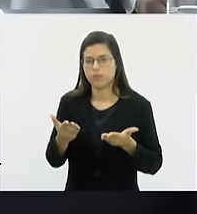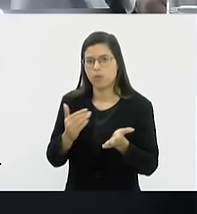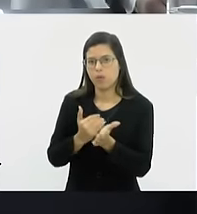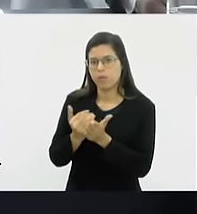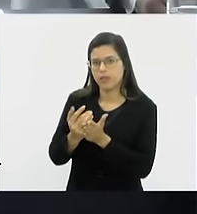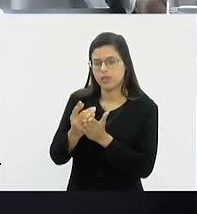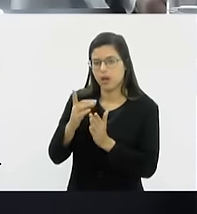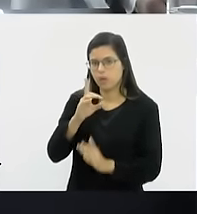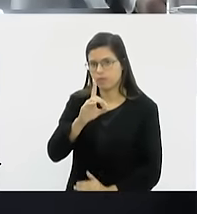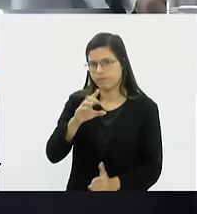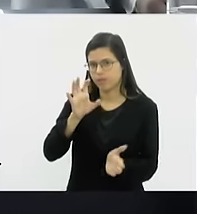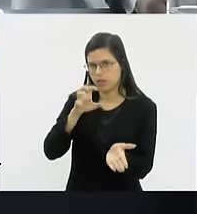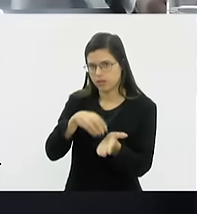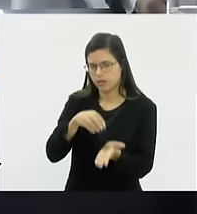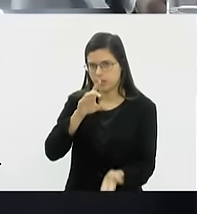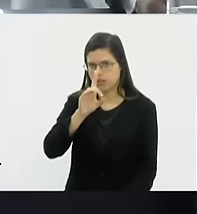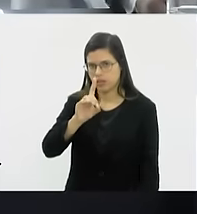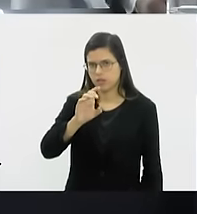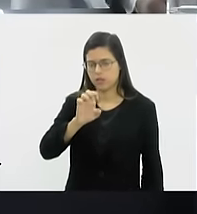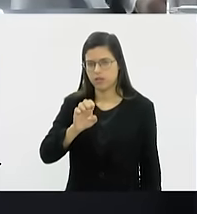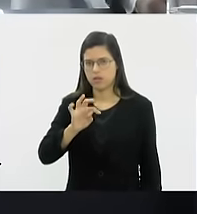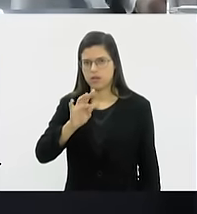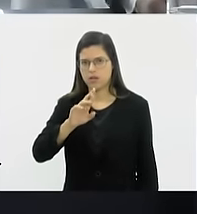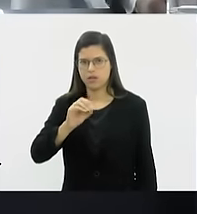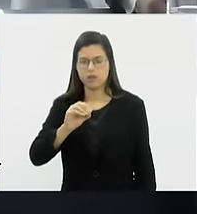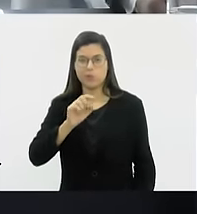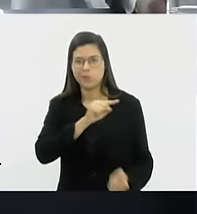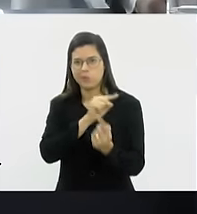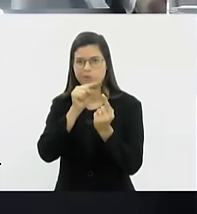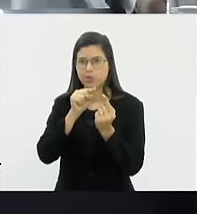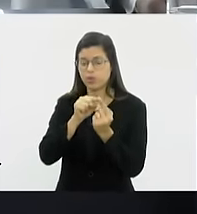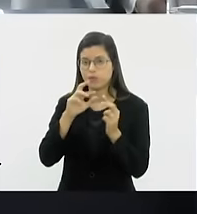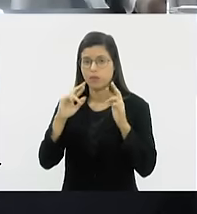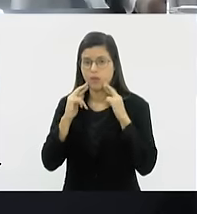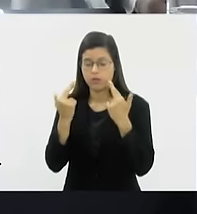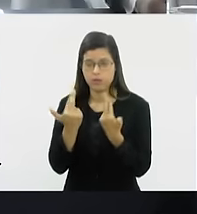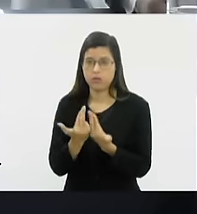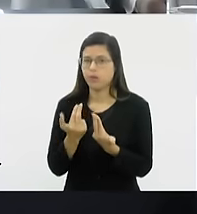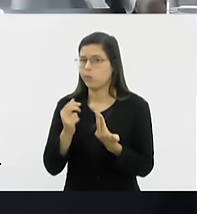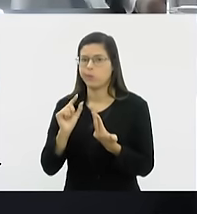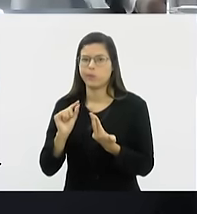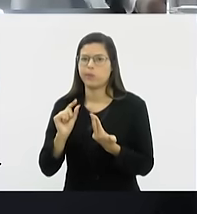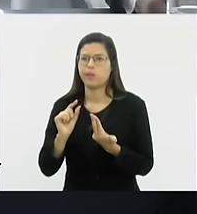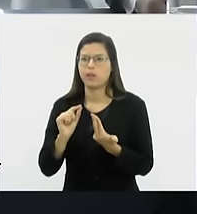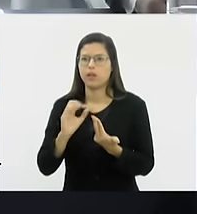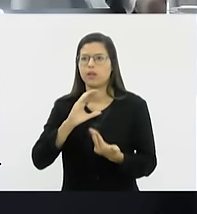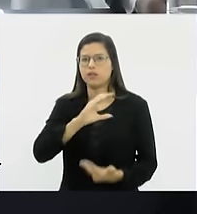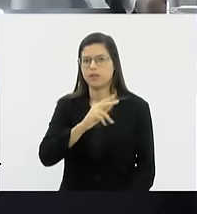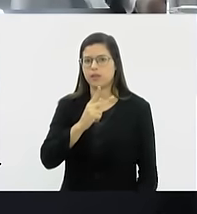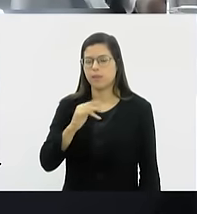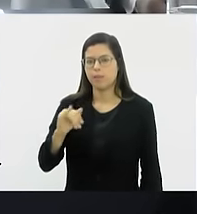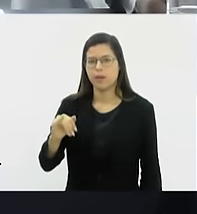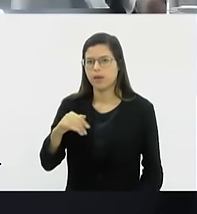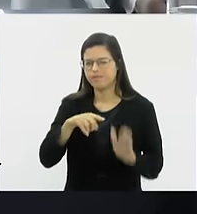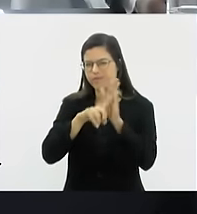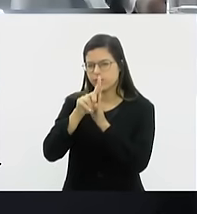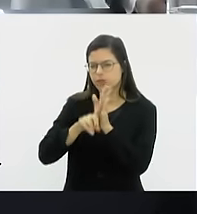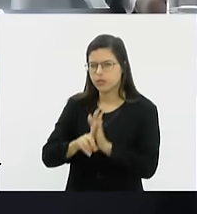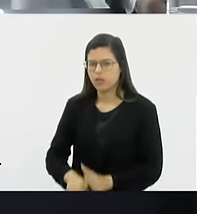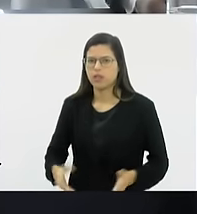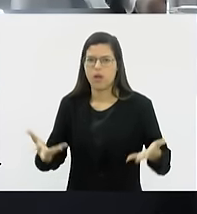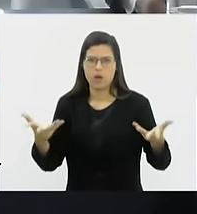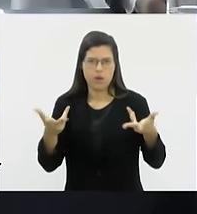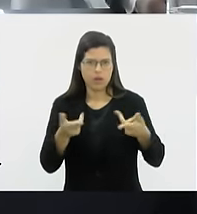sendo certo que o objetivo dessa oitiva nessa CPI que apura os serviços delegados, a qualidade dos